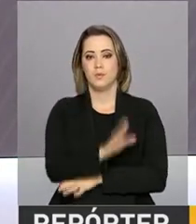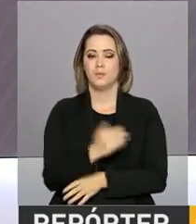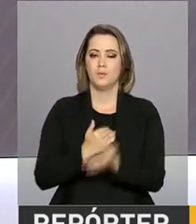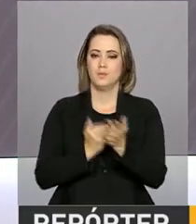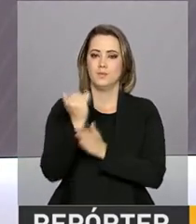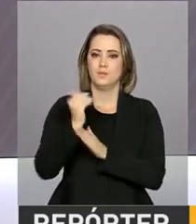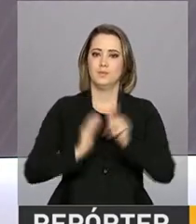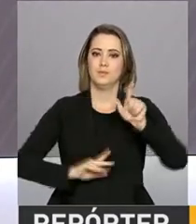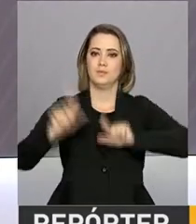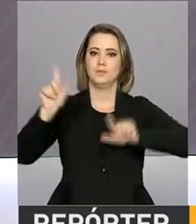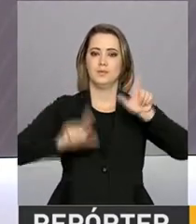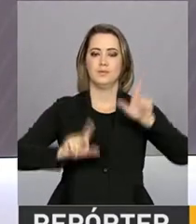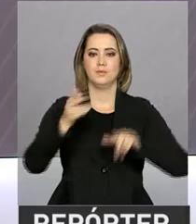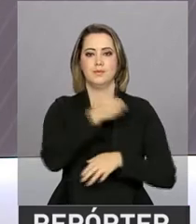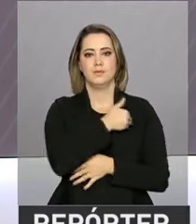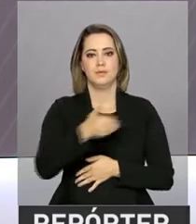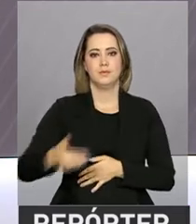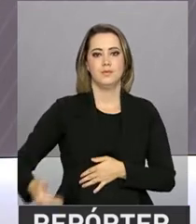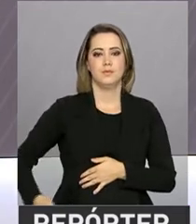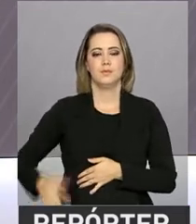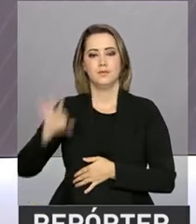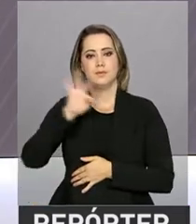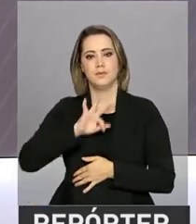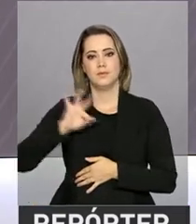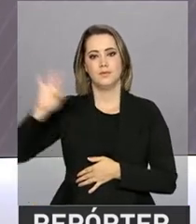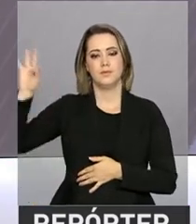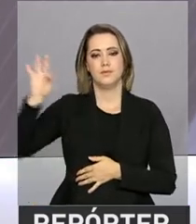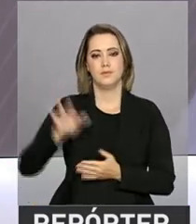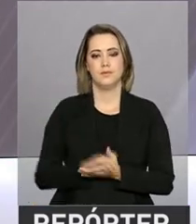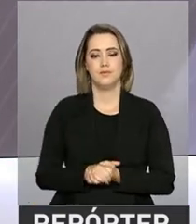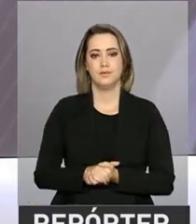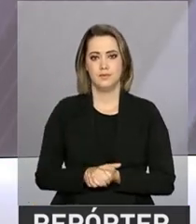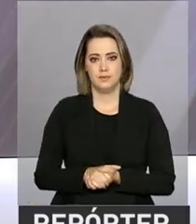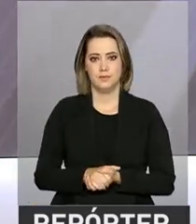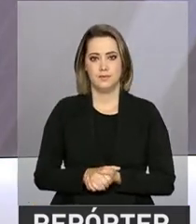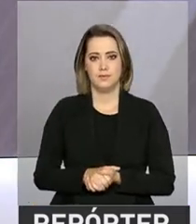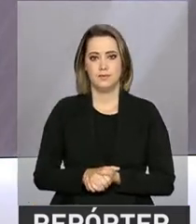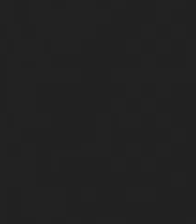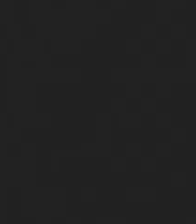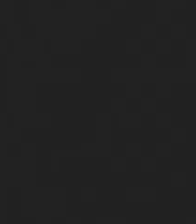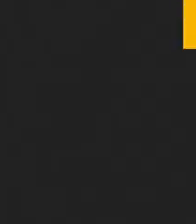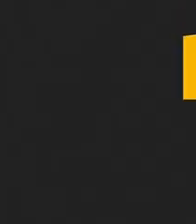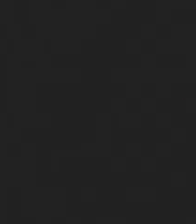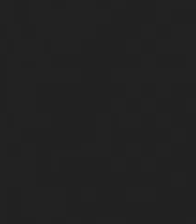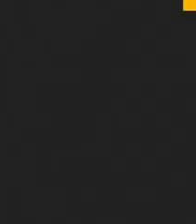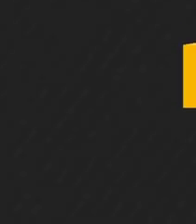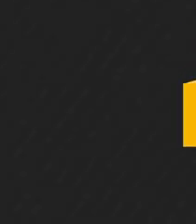tarde para você e continue com a gente aqui na NBR, a TV do Governo Federal.